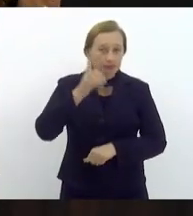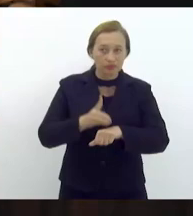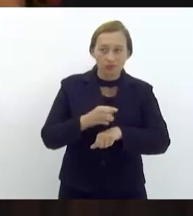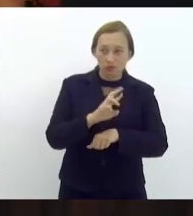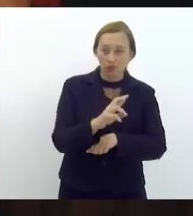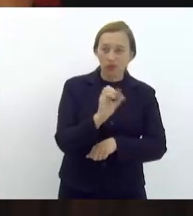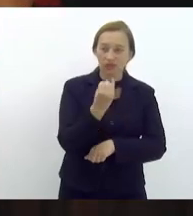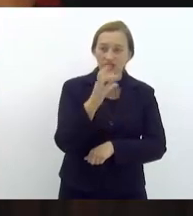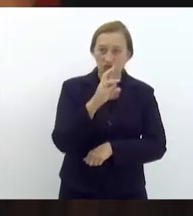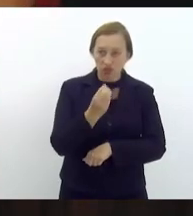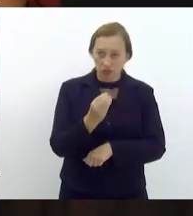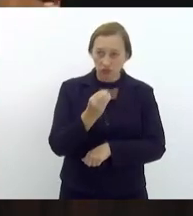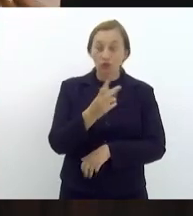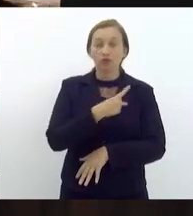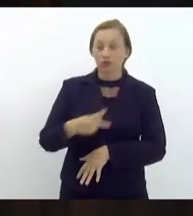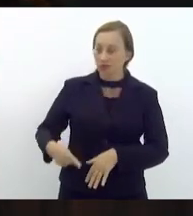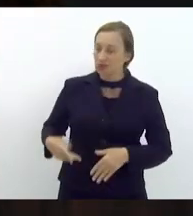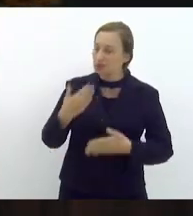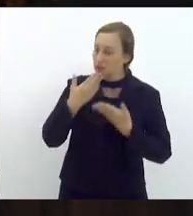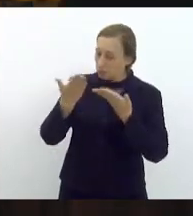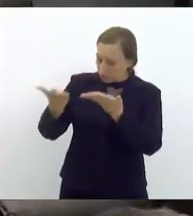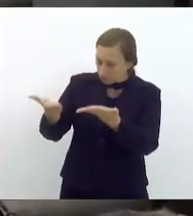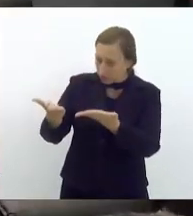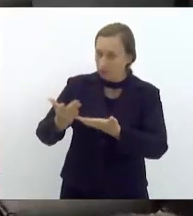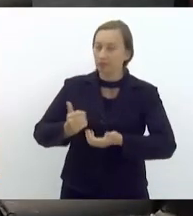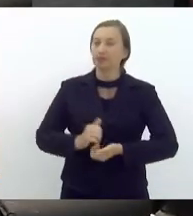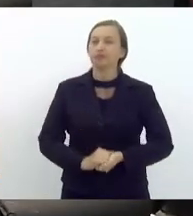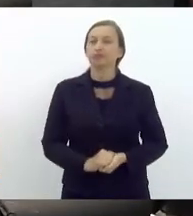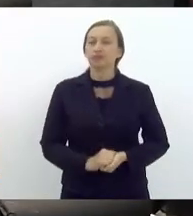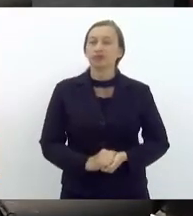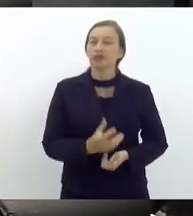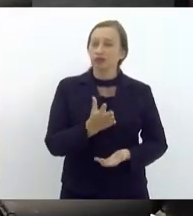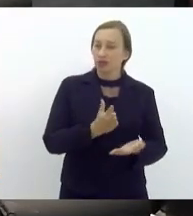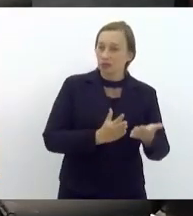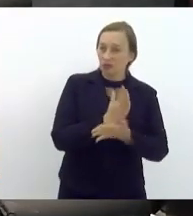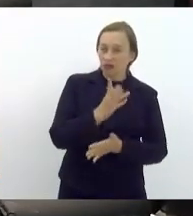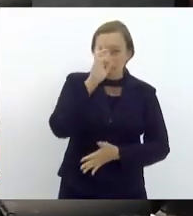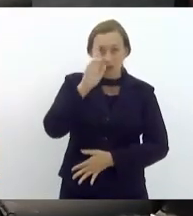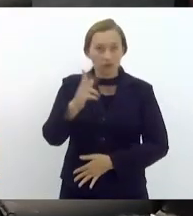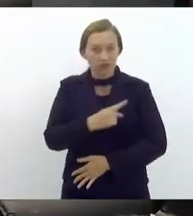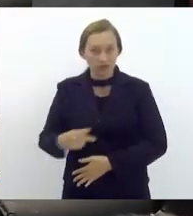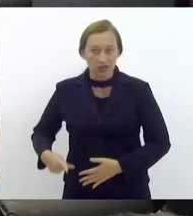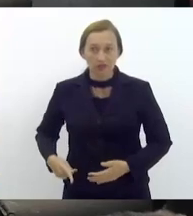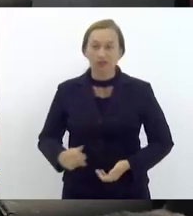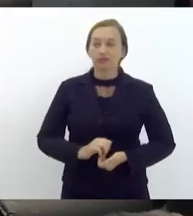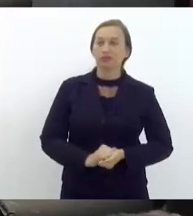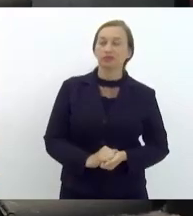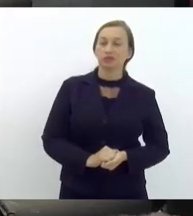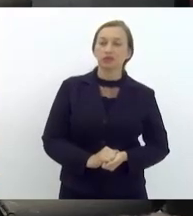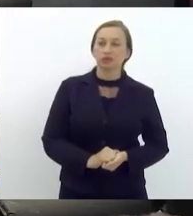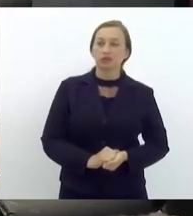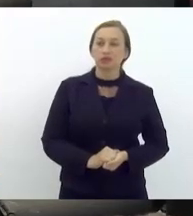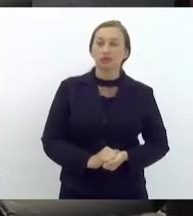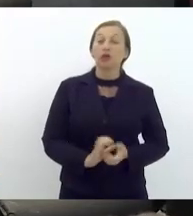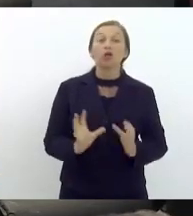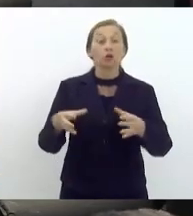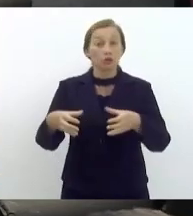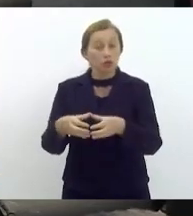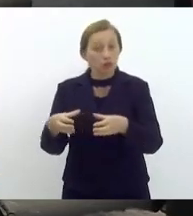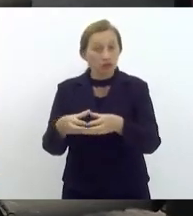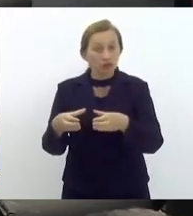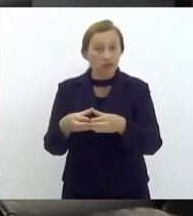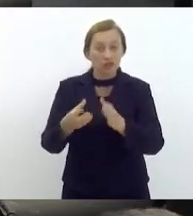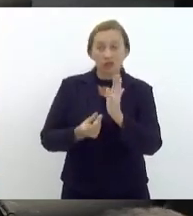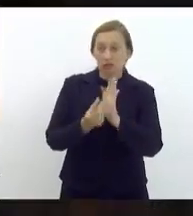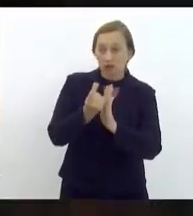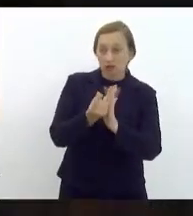Serginho por favor a presidência Design no vossa excelência parecia favorável senhor presidente para emitir parecer pela comissão de